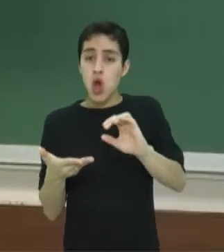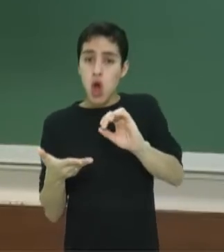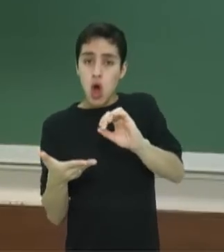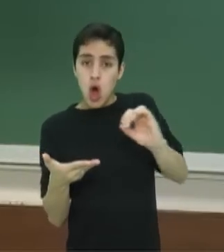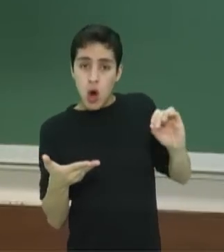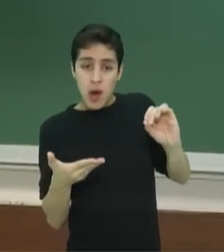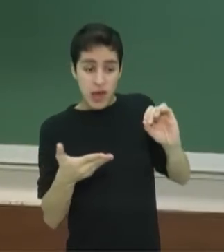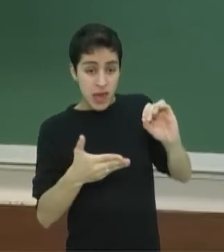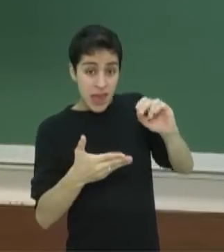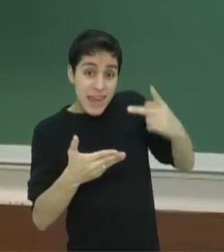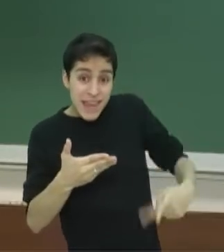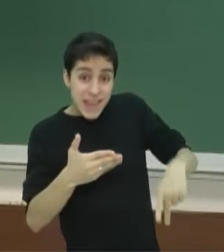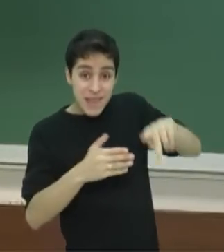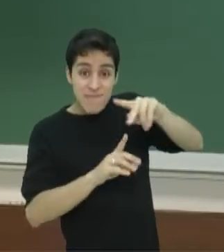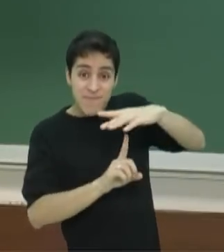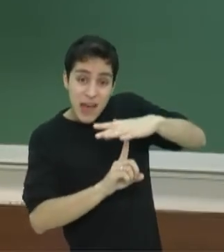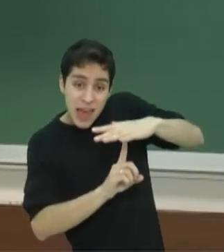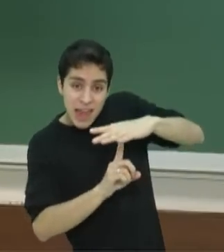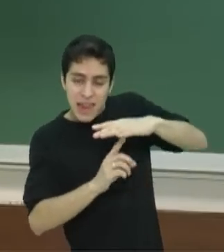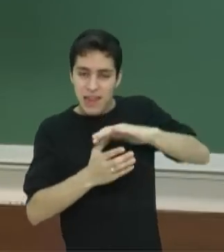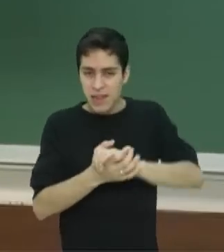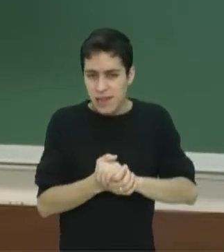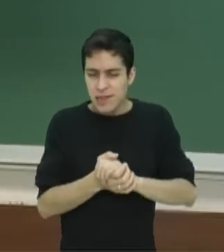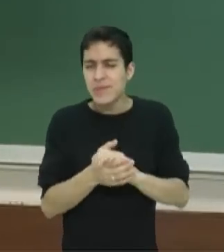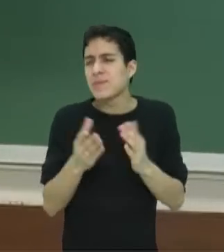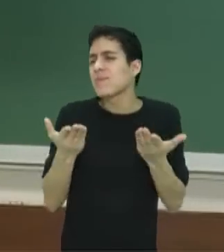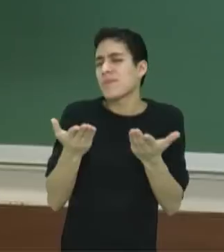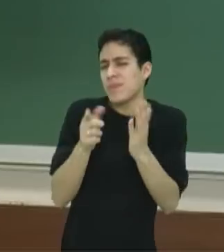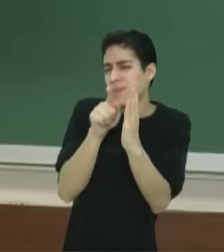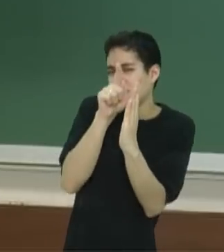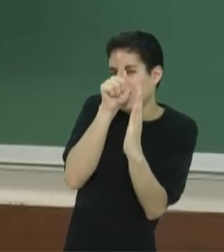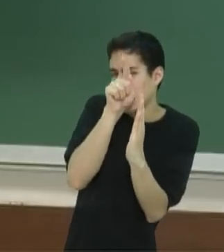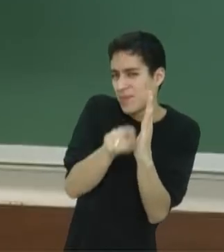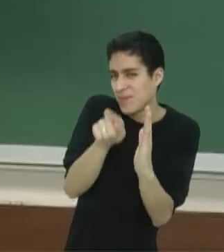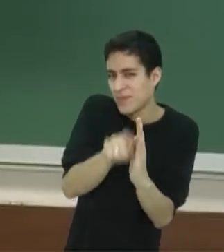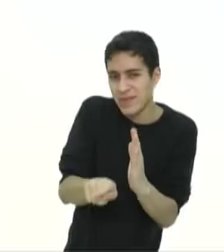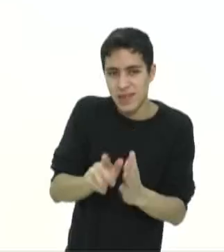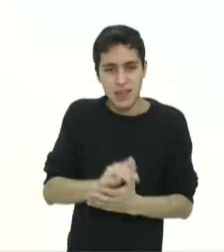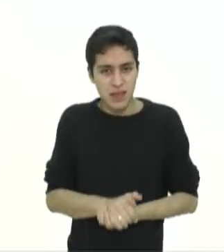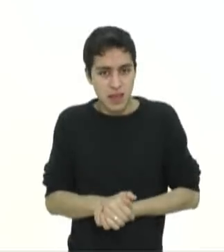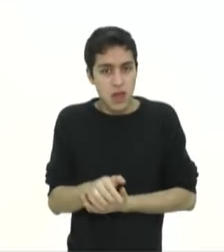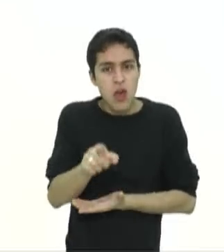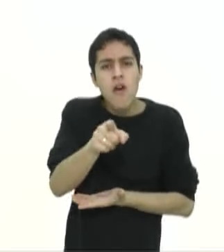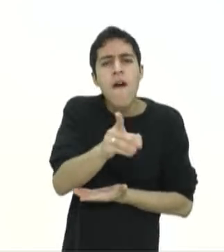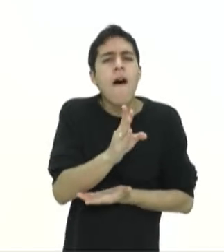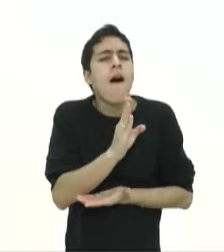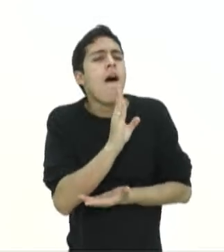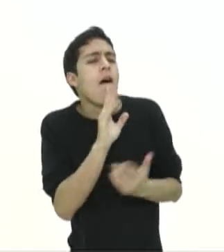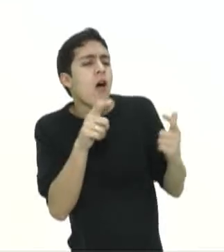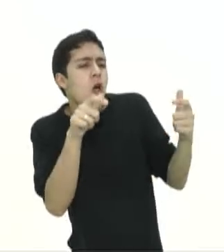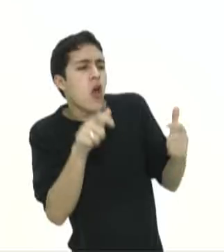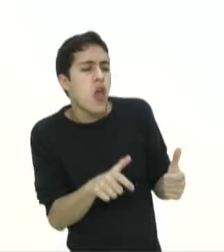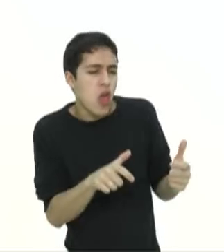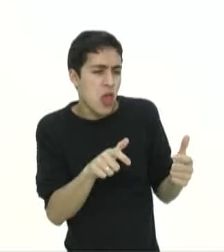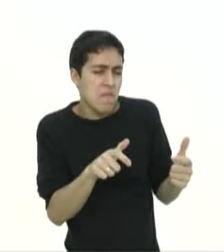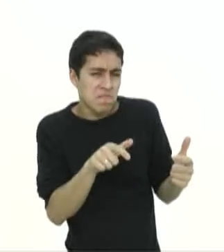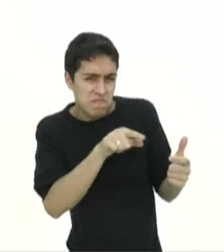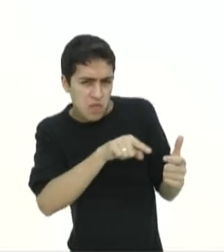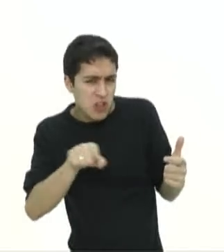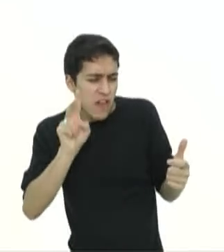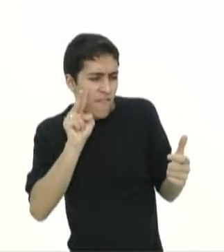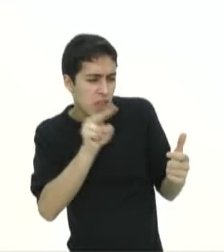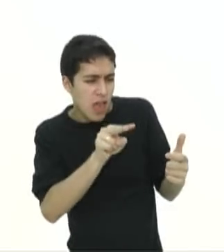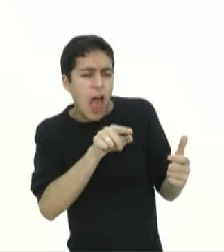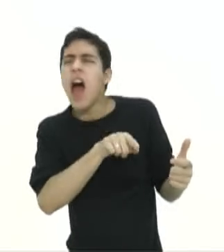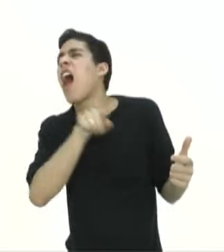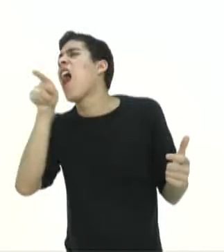fica no nosso estado. Agora, vamos fazer algumas perguntas aqui. Você conhece esse local, já viu construções semelhantes a